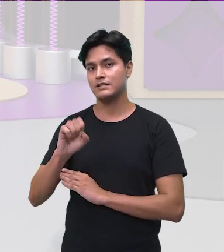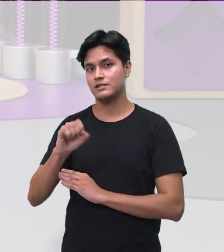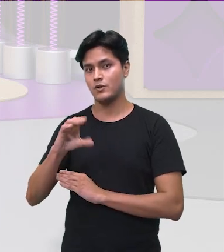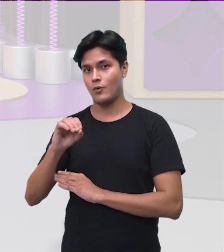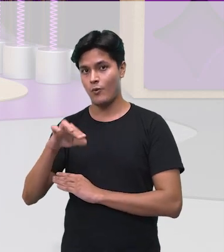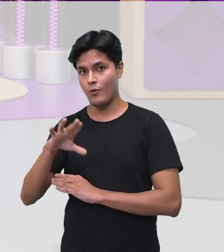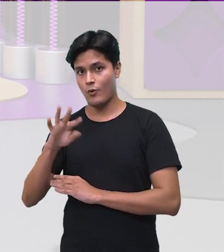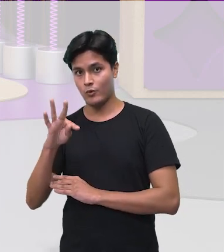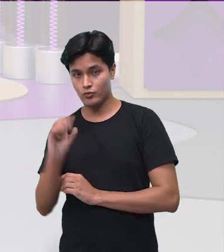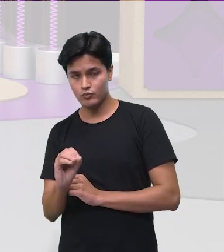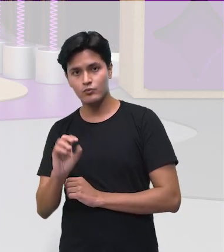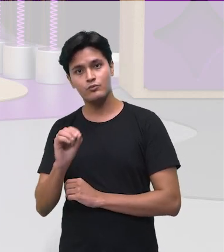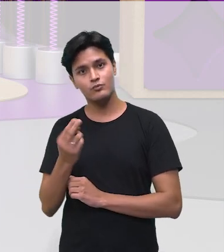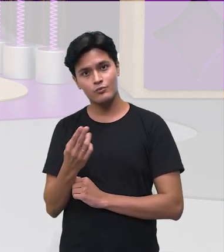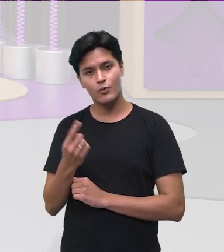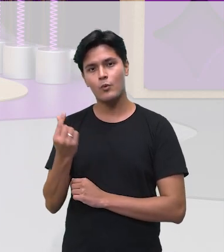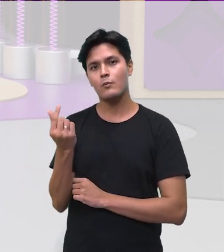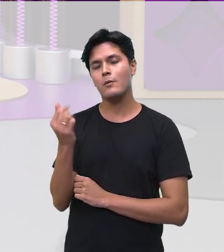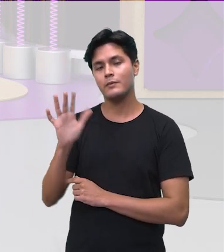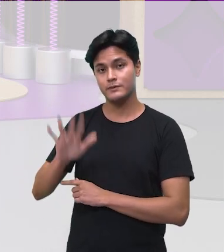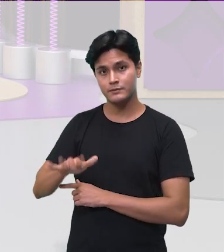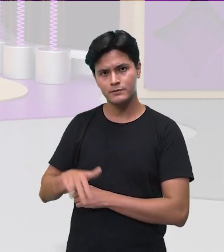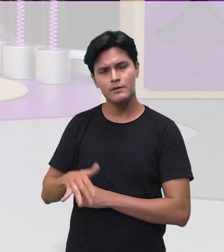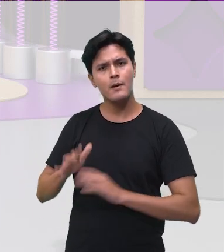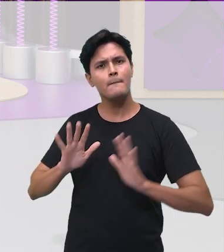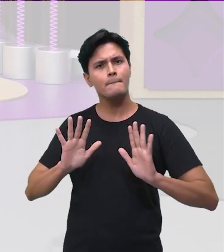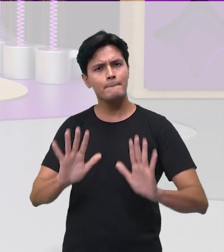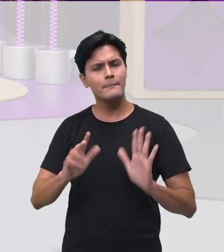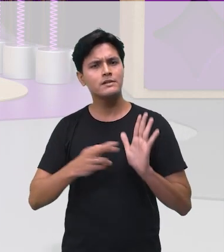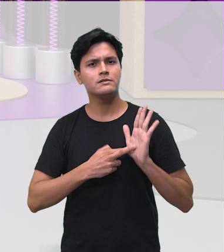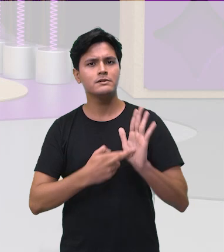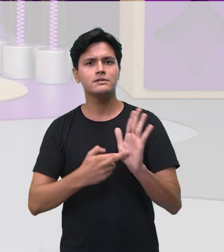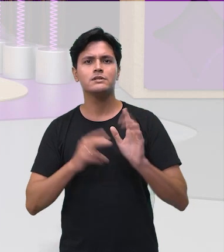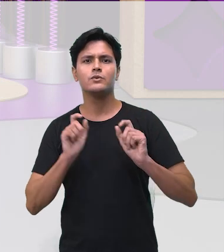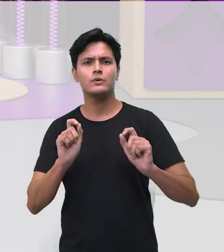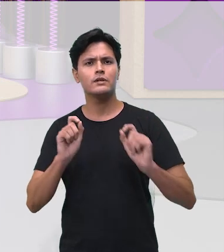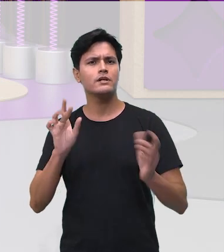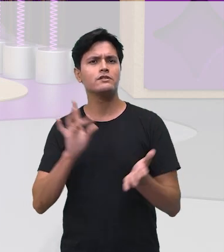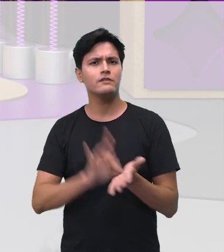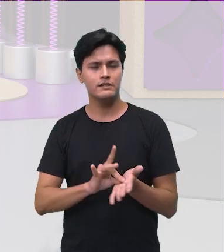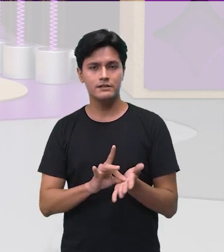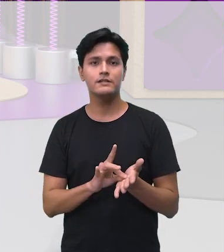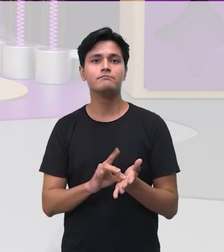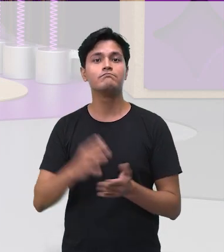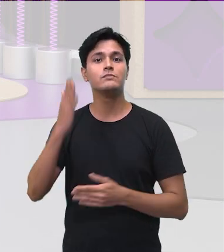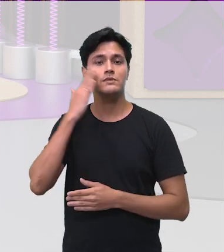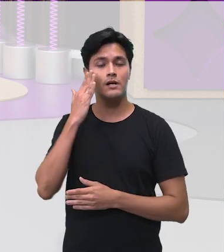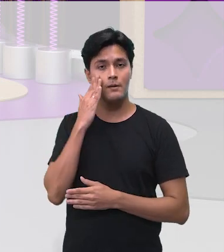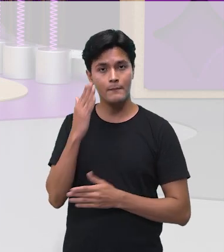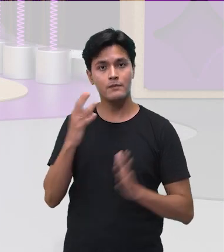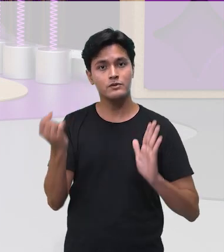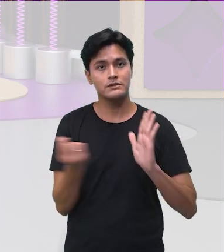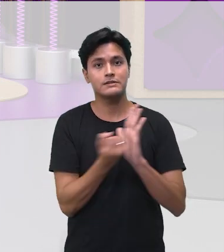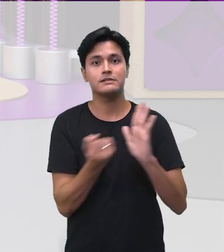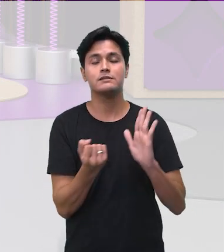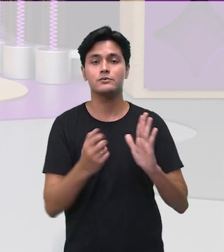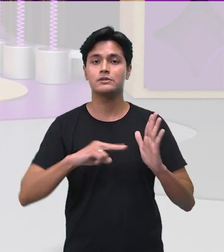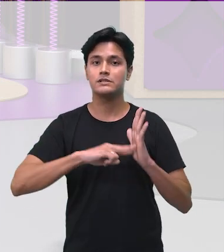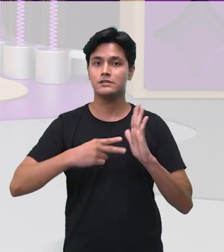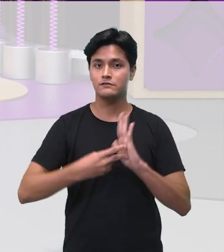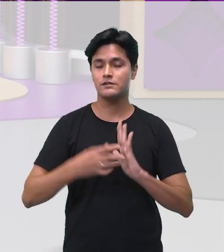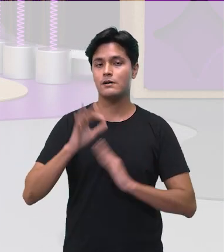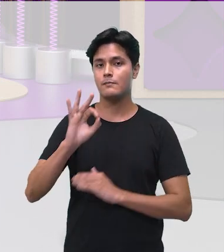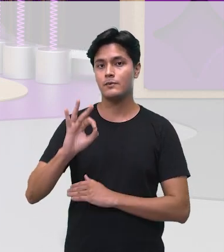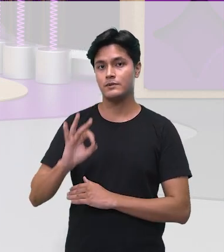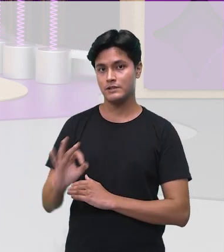promoção. Mas o que isso representa mesmo? Nós sabemos que esse símbolo significa porcentagem. E esse